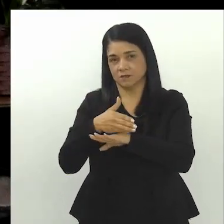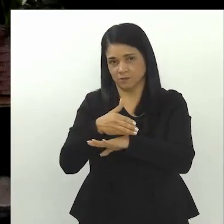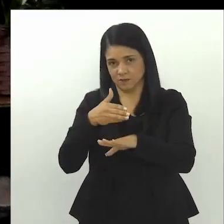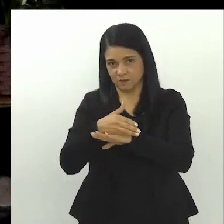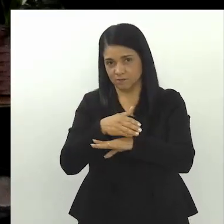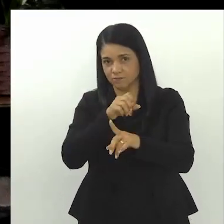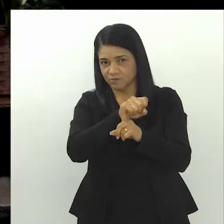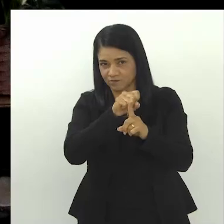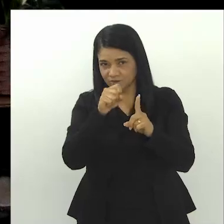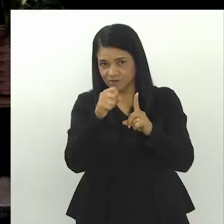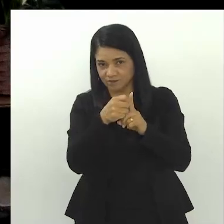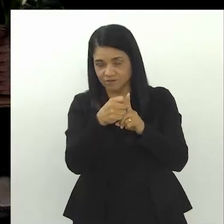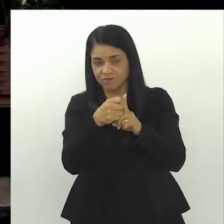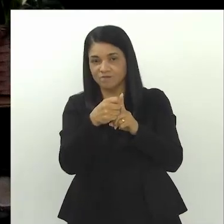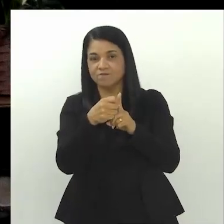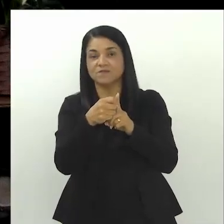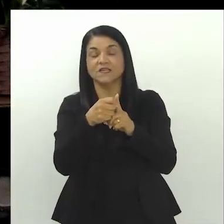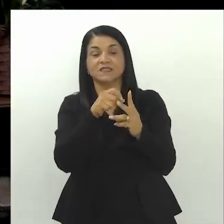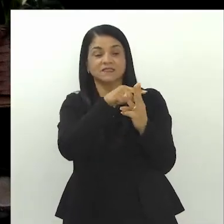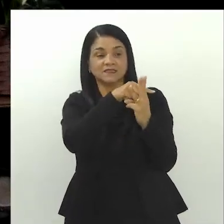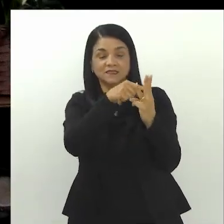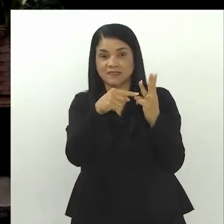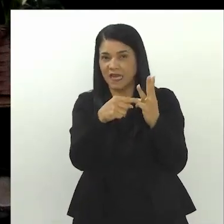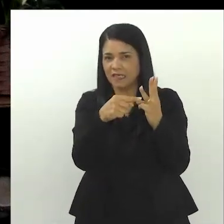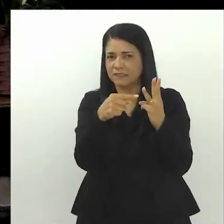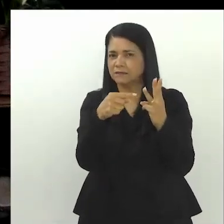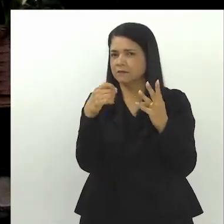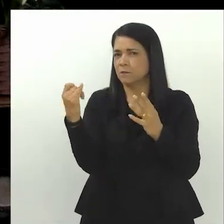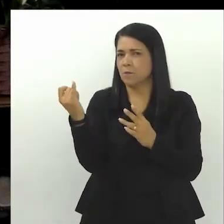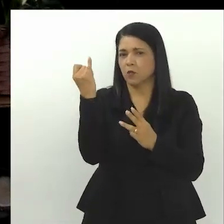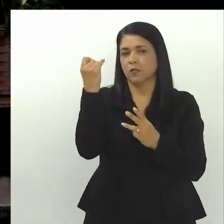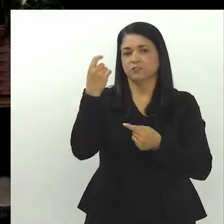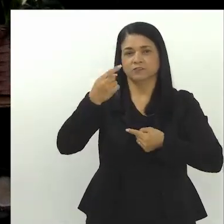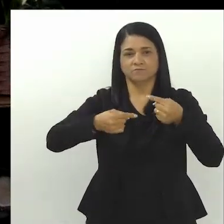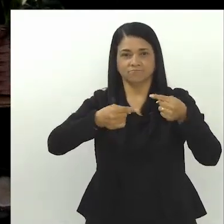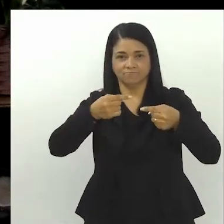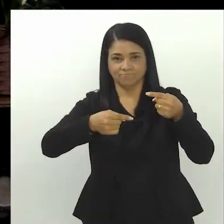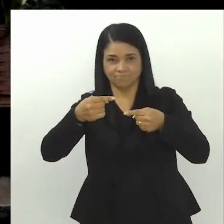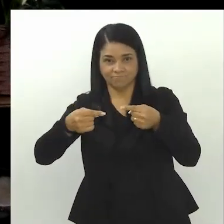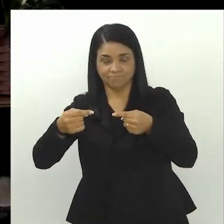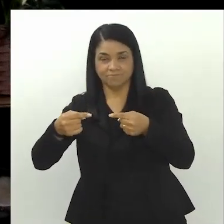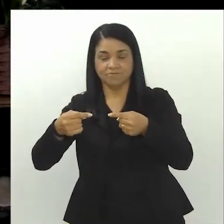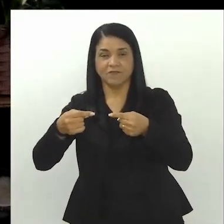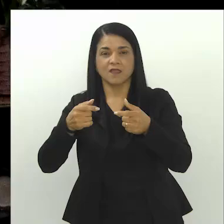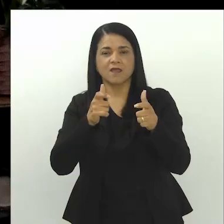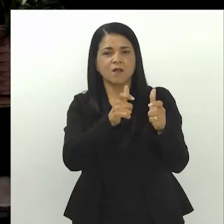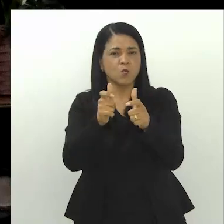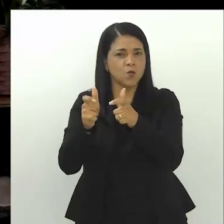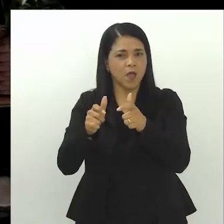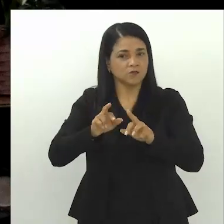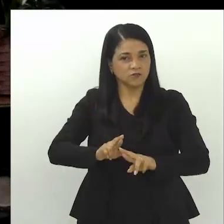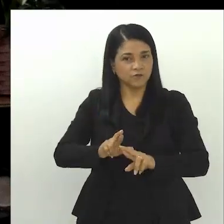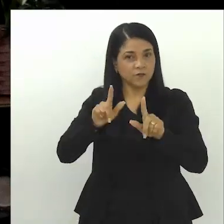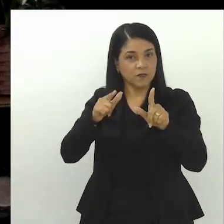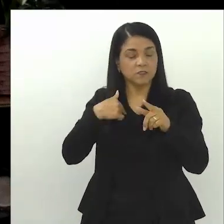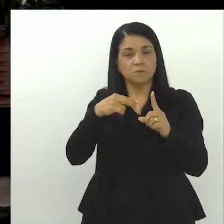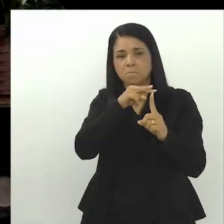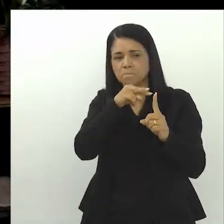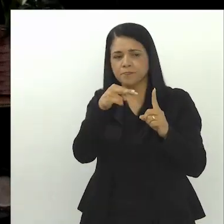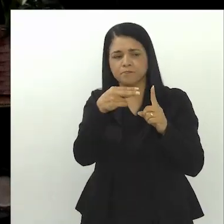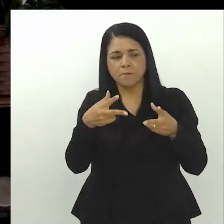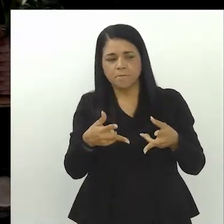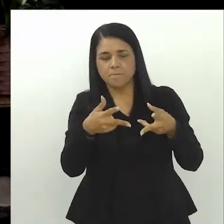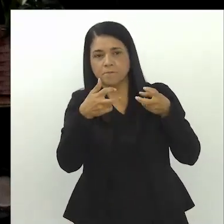participação social e para isso a gente trouxe aqui três grandes debatedores de cada um do seu lugar, trazendo a sua percepção e